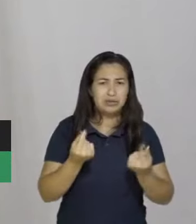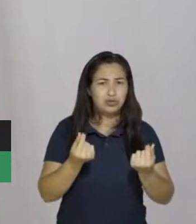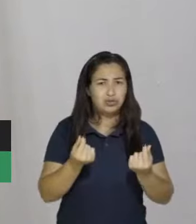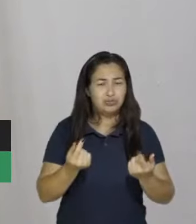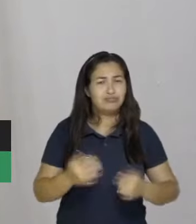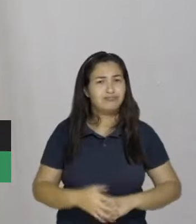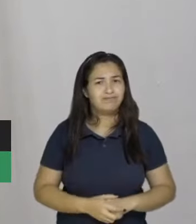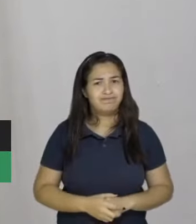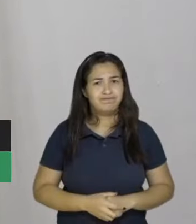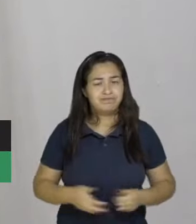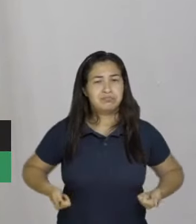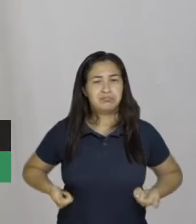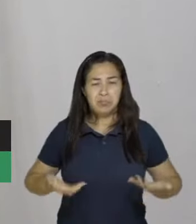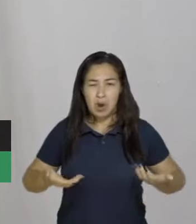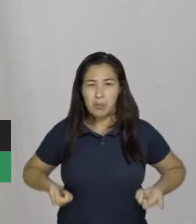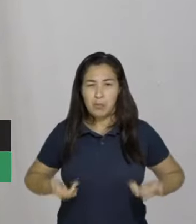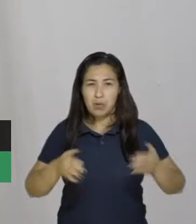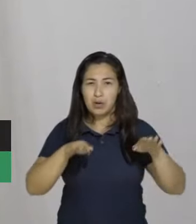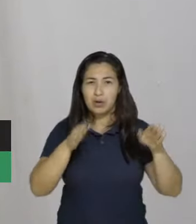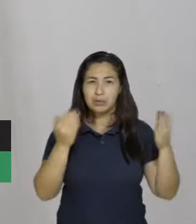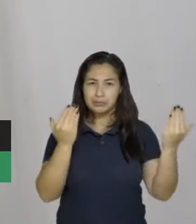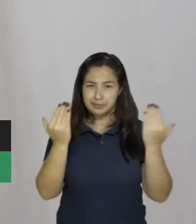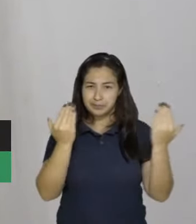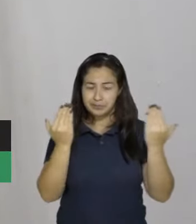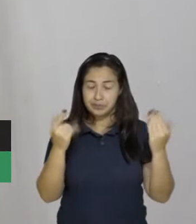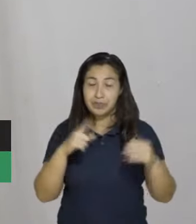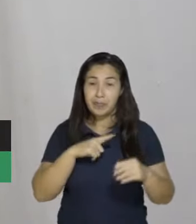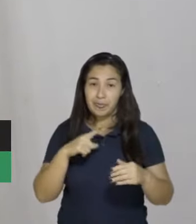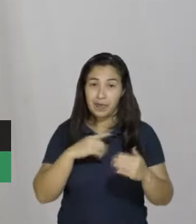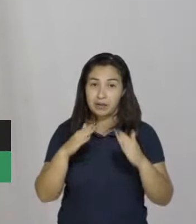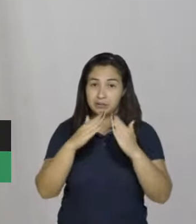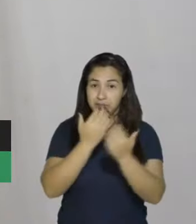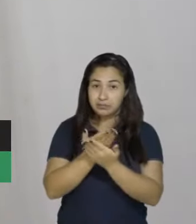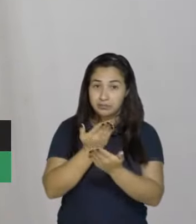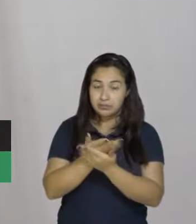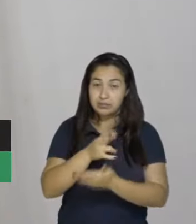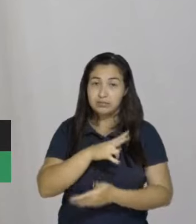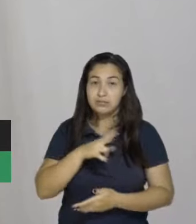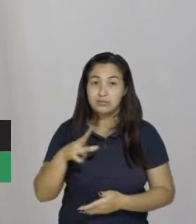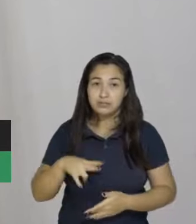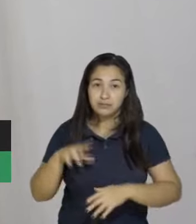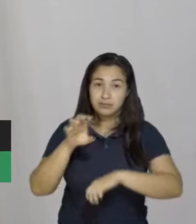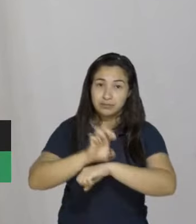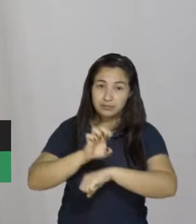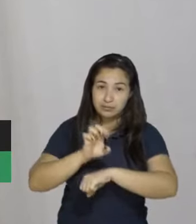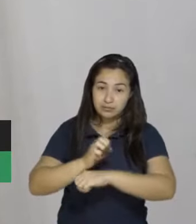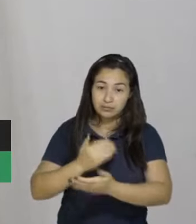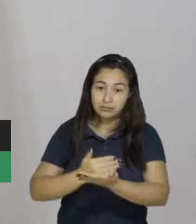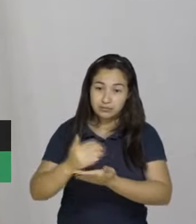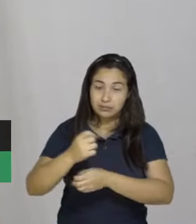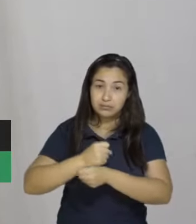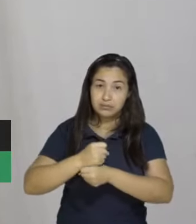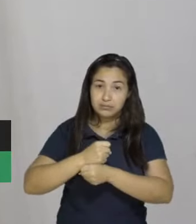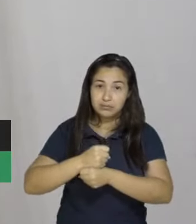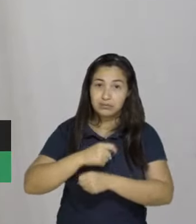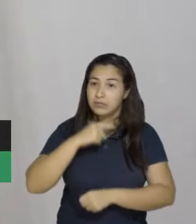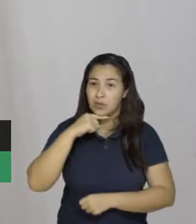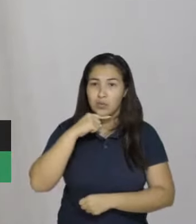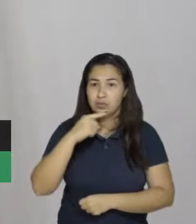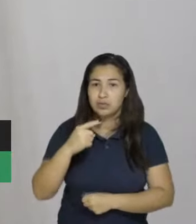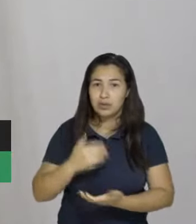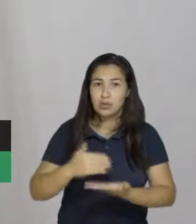com a gastança, vimos escolas públicas estaduais começando o ano sem condições